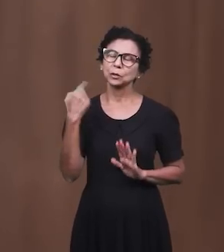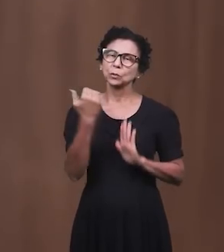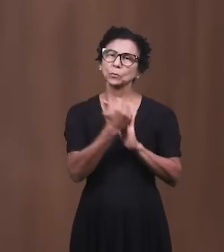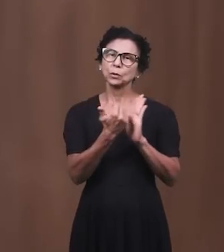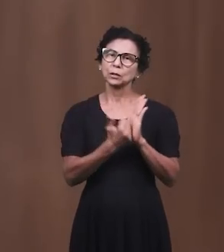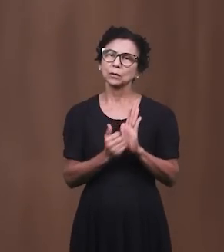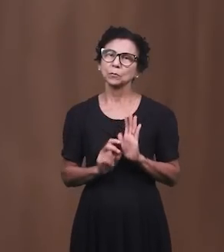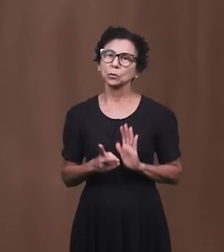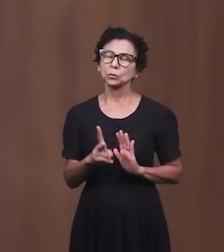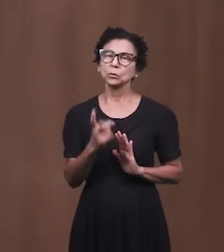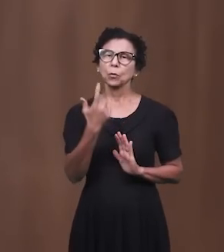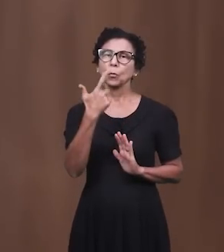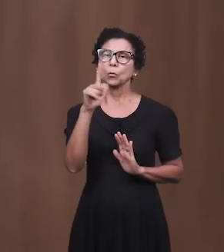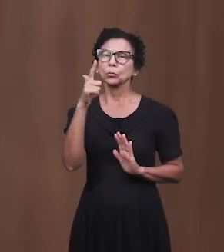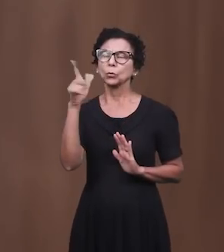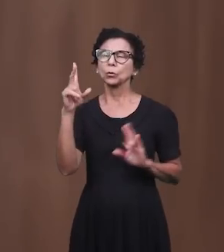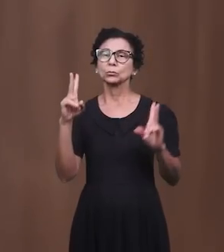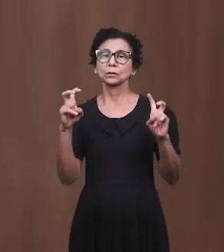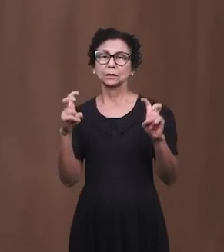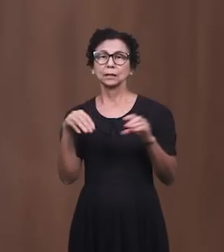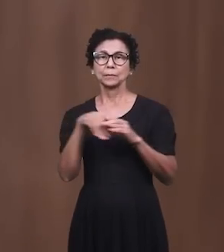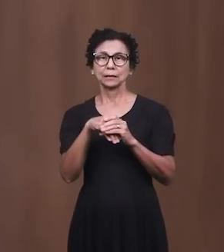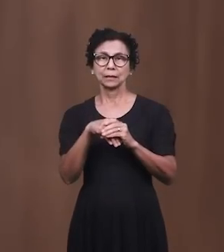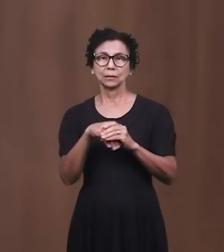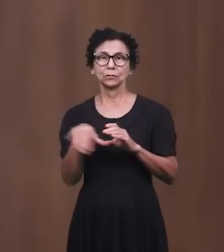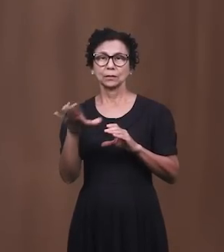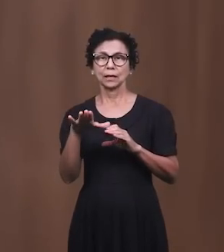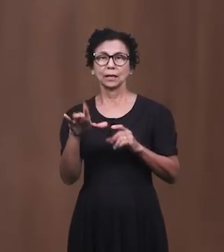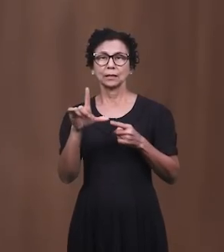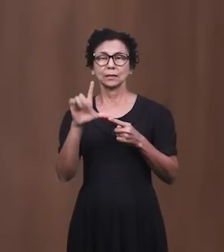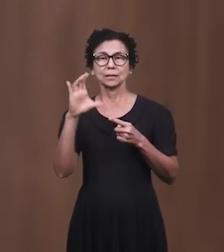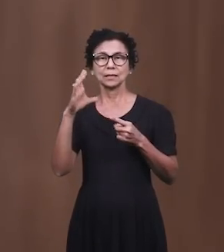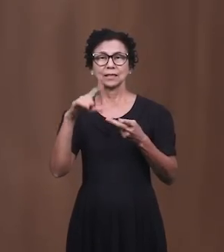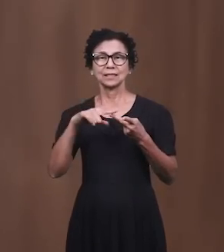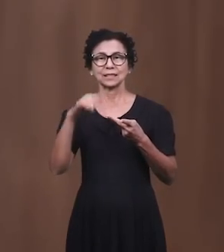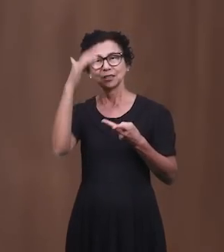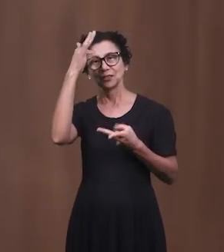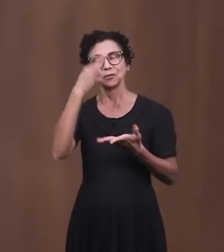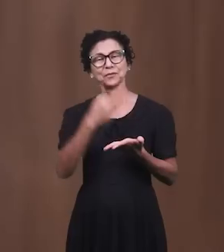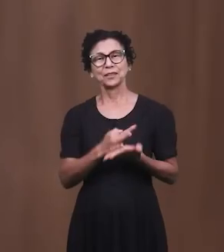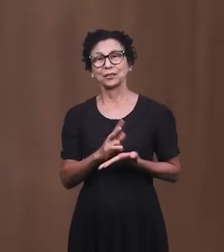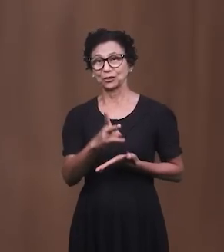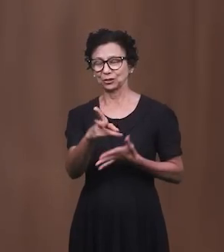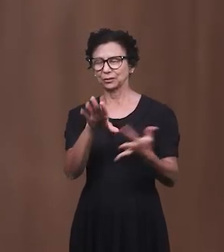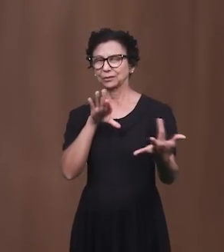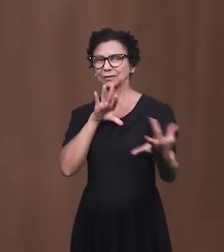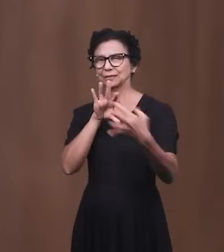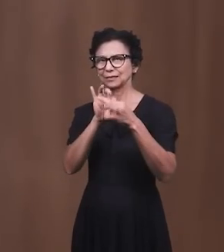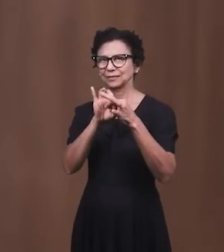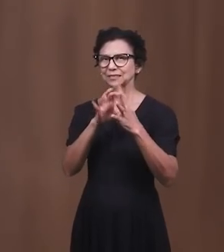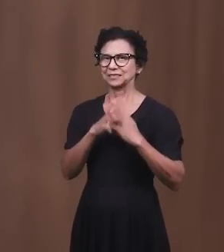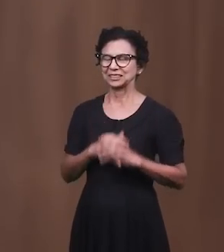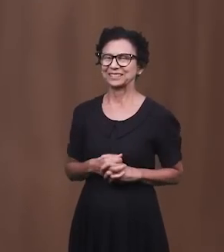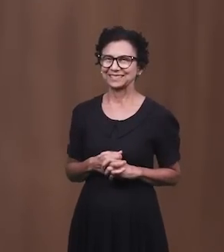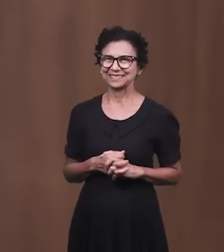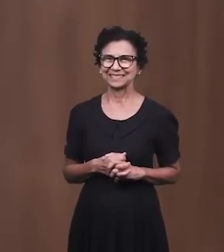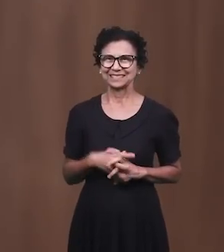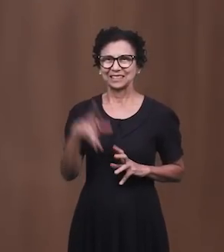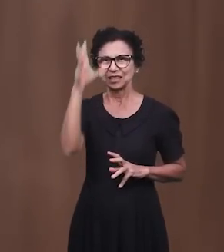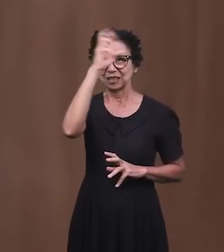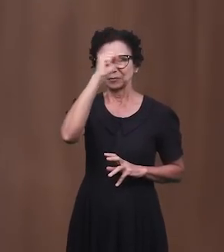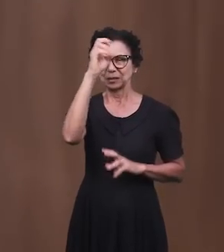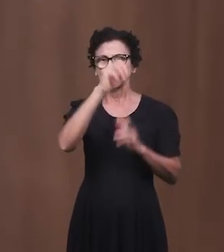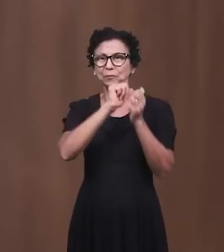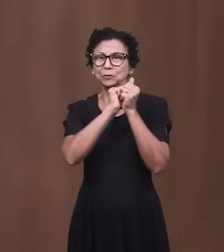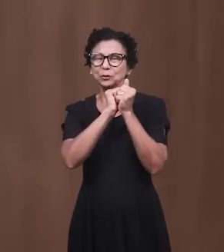nós continuaremos com outros temas de ciência e fé. Portanto, continue ligado, conectado conosco para